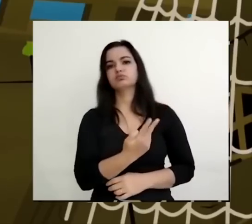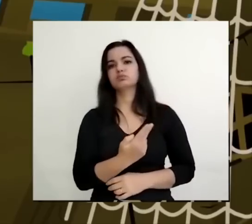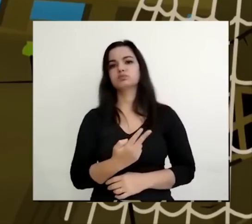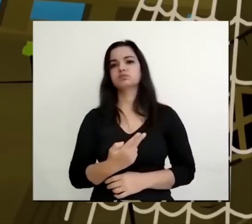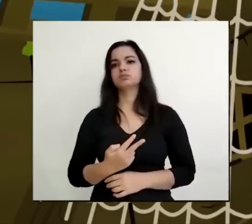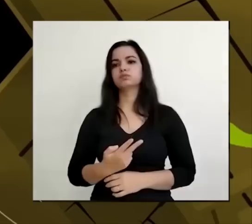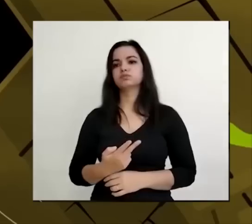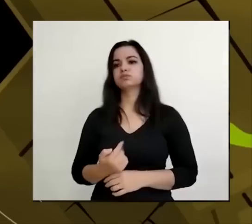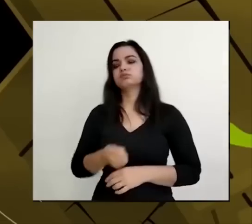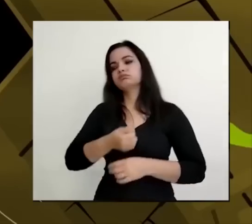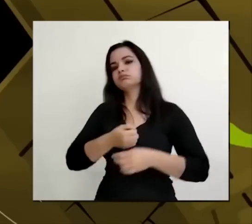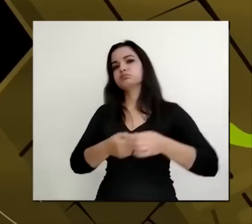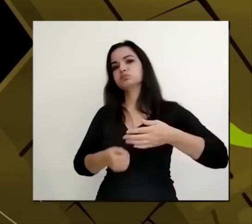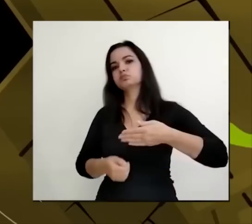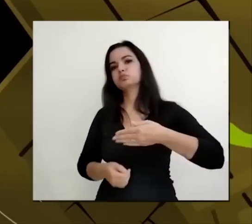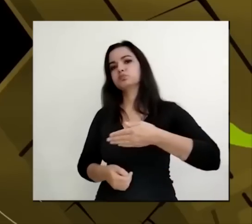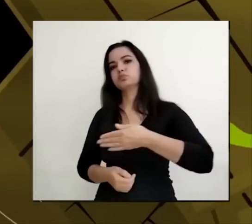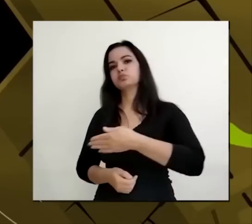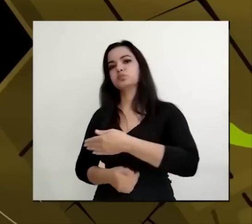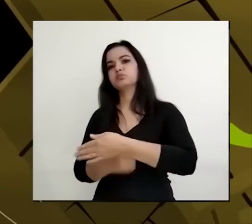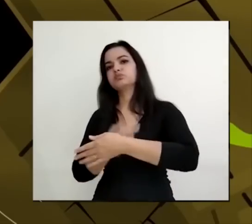Nada por aqui.